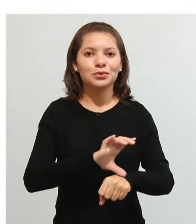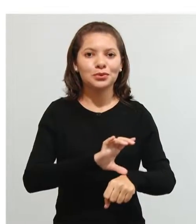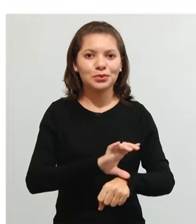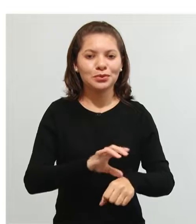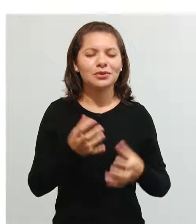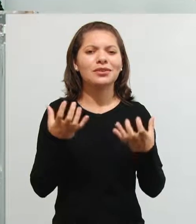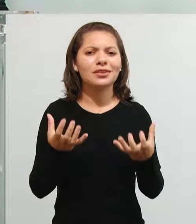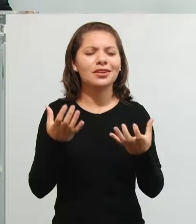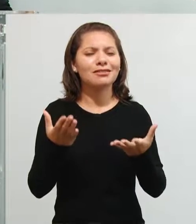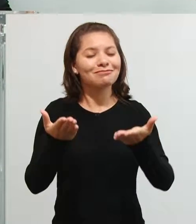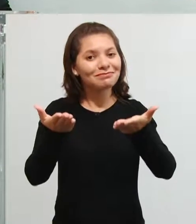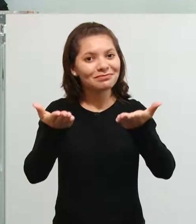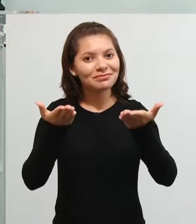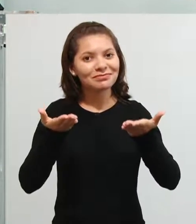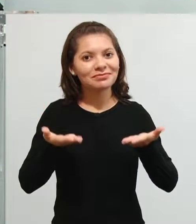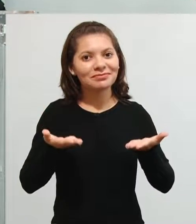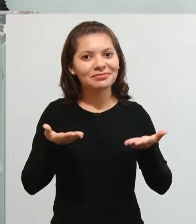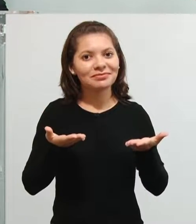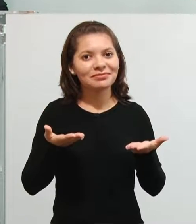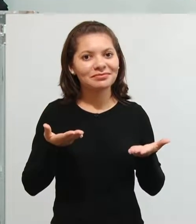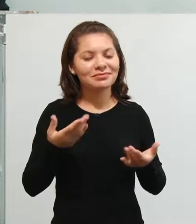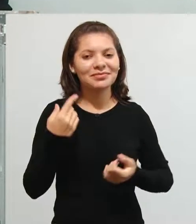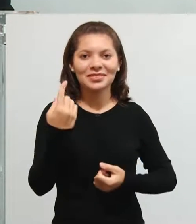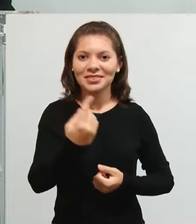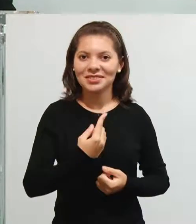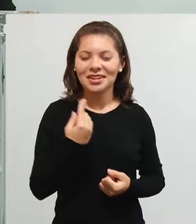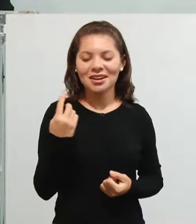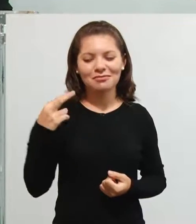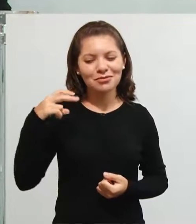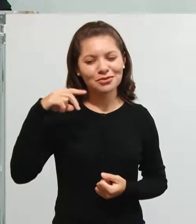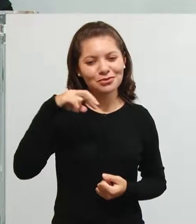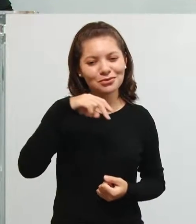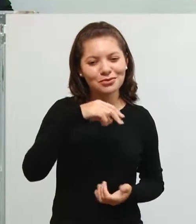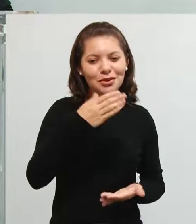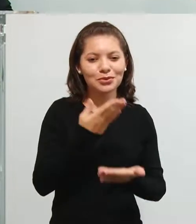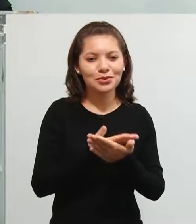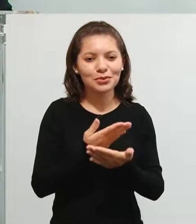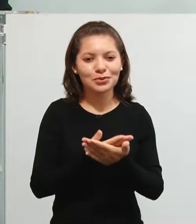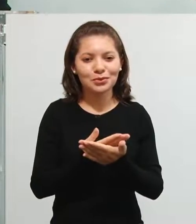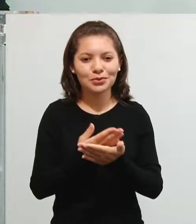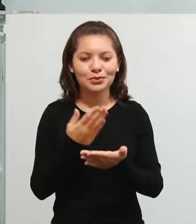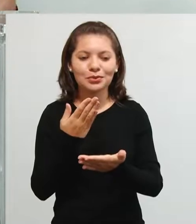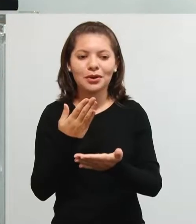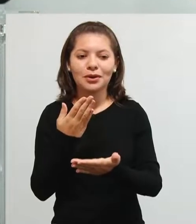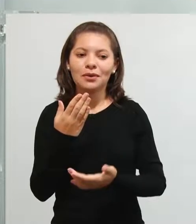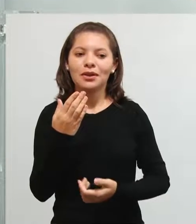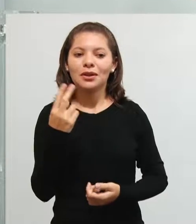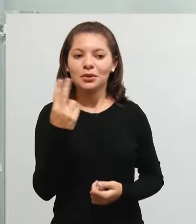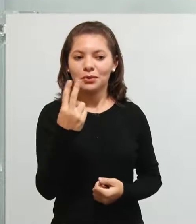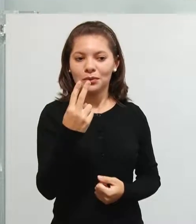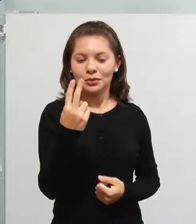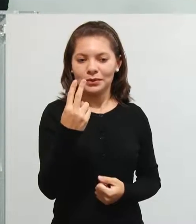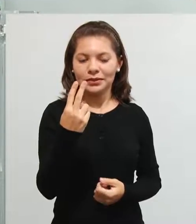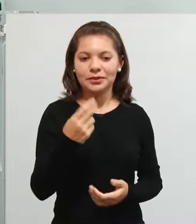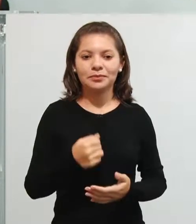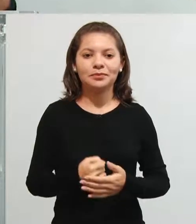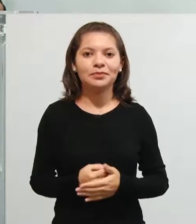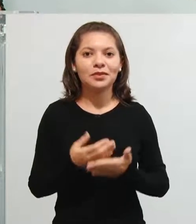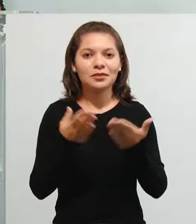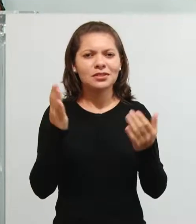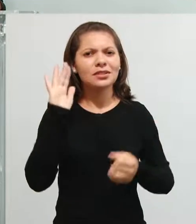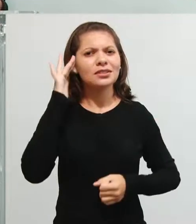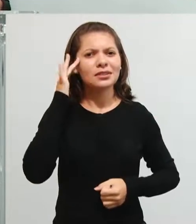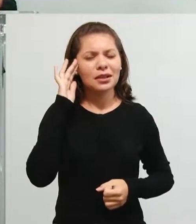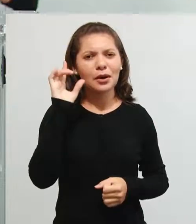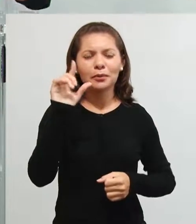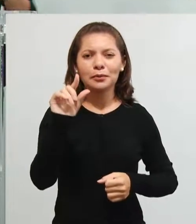Quero te convidar para a gente estar caminhando aí para a nossa aula número 2, agora que você já tem uma certa noção